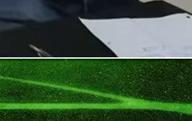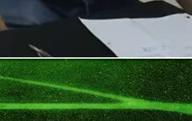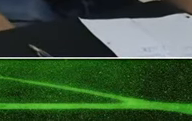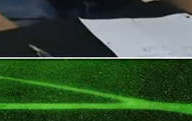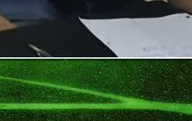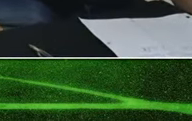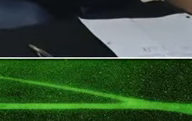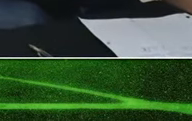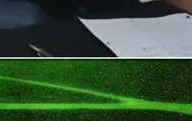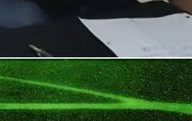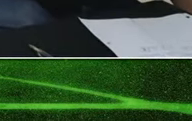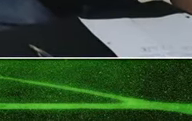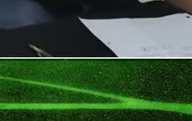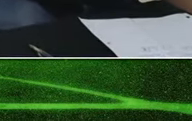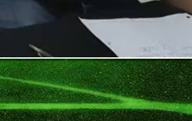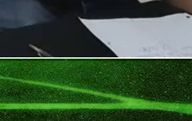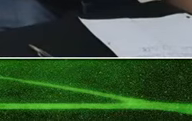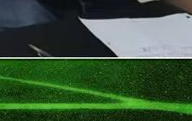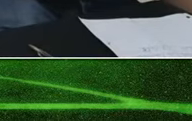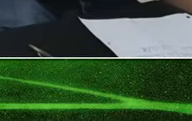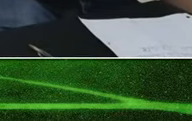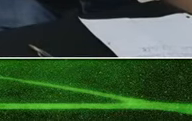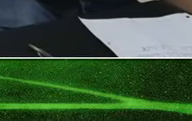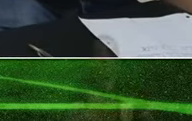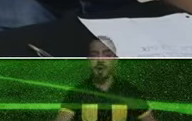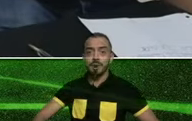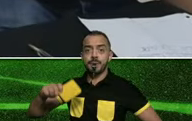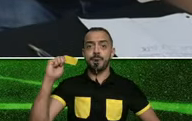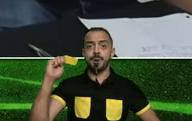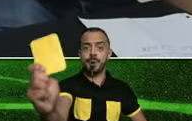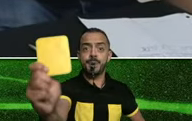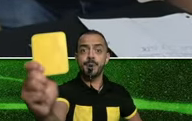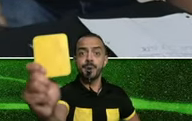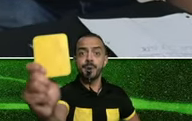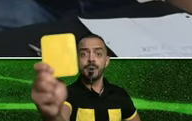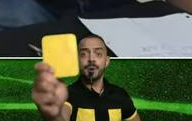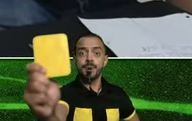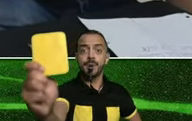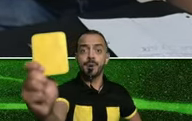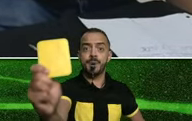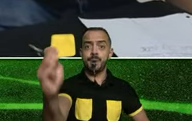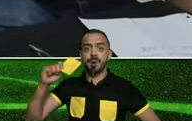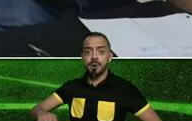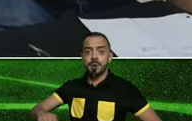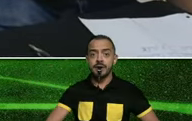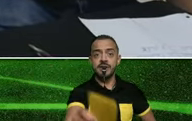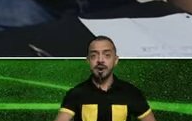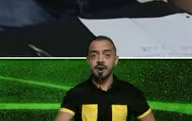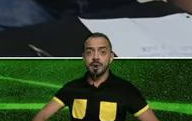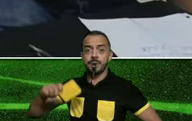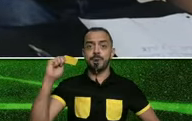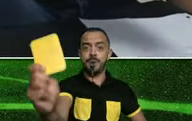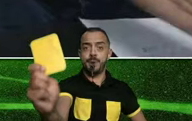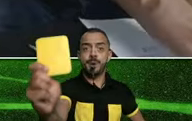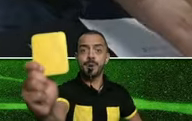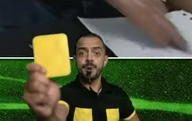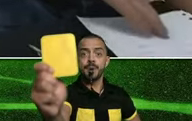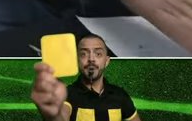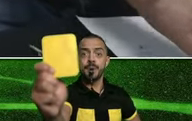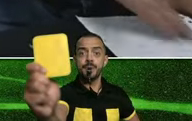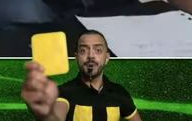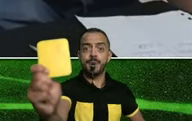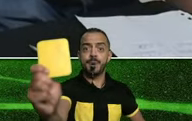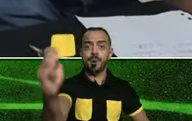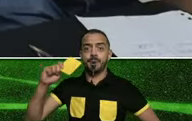bota para cima do camisa 10 atleticano falta está marcada subiu o canarinho hein o primeiro do jogo estava demorando Uma